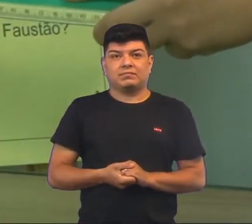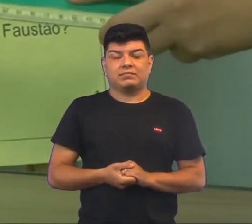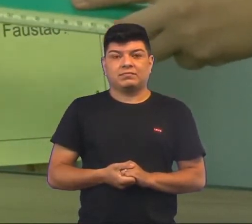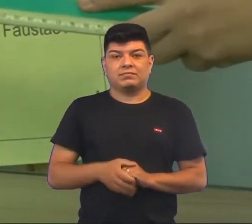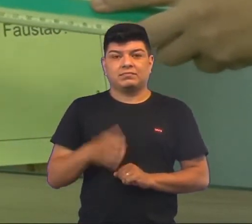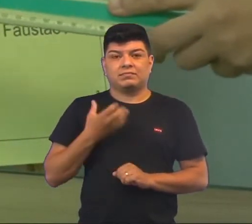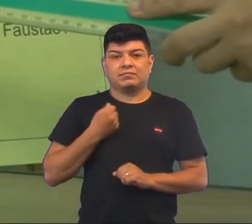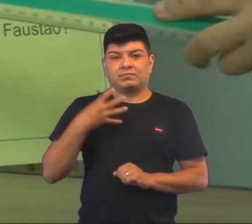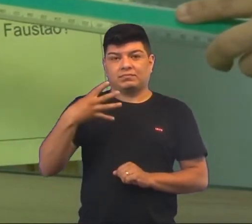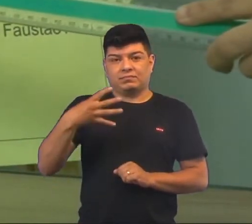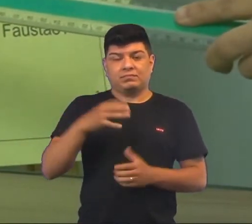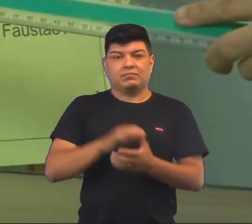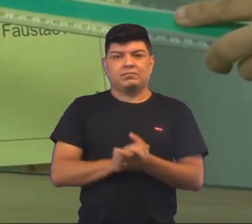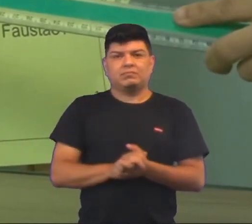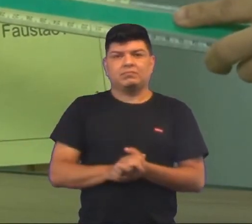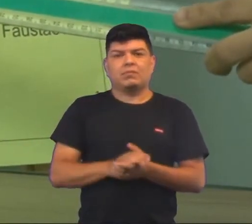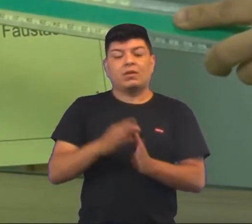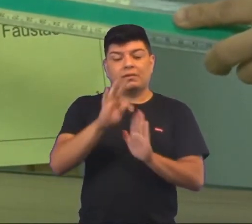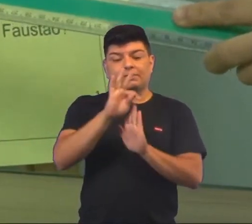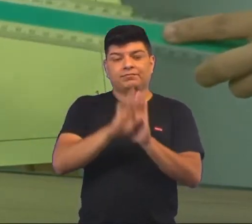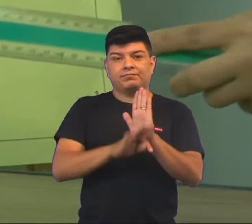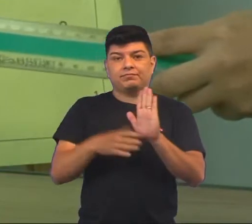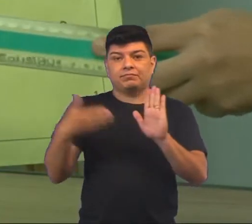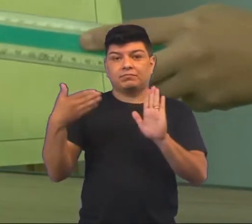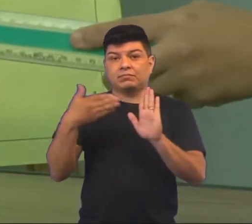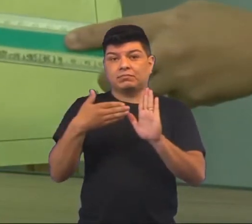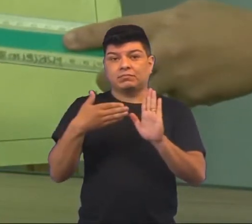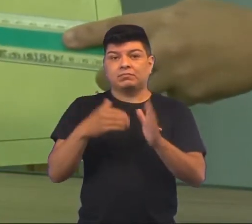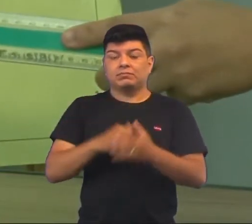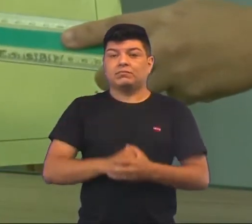Questão 4. Segundo o texto,